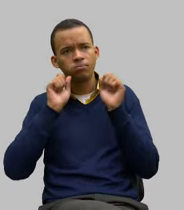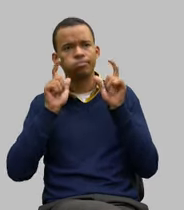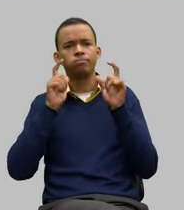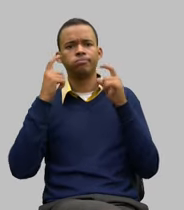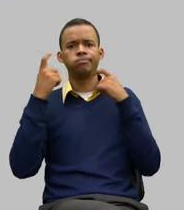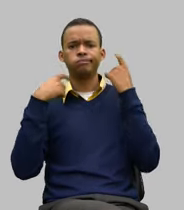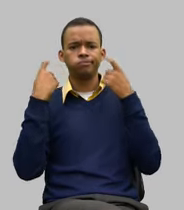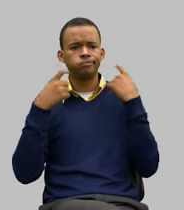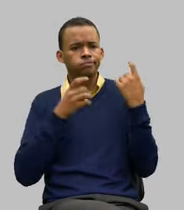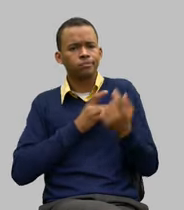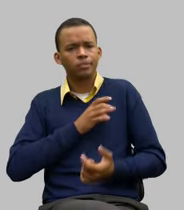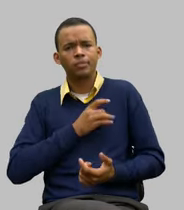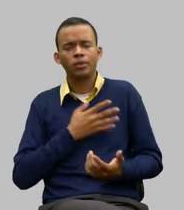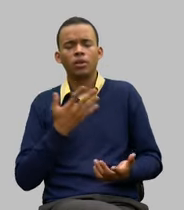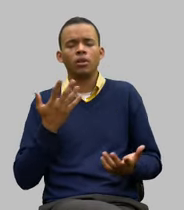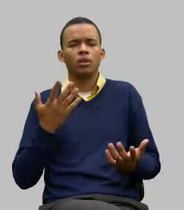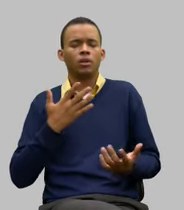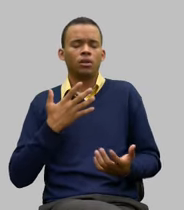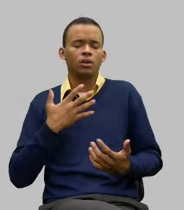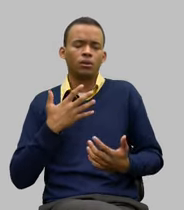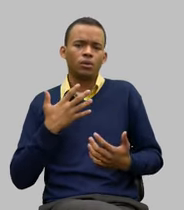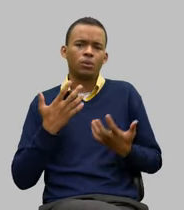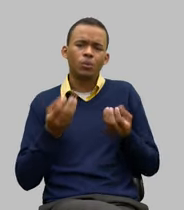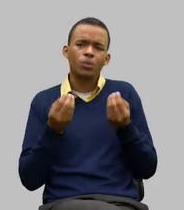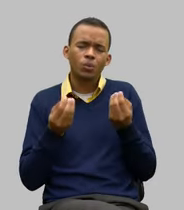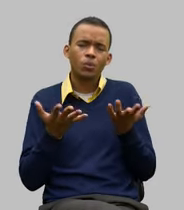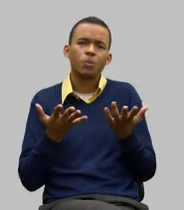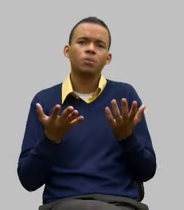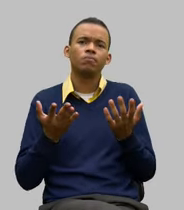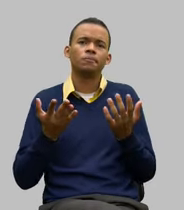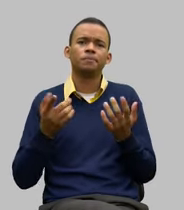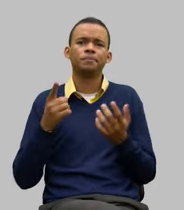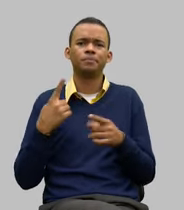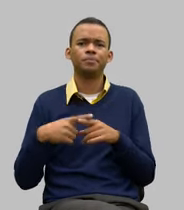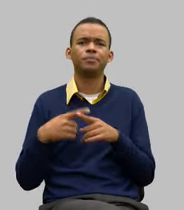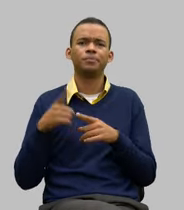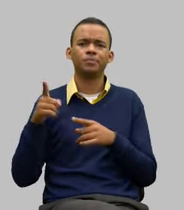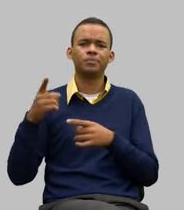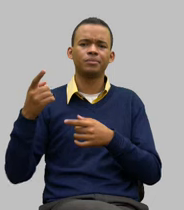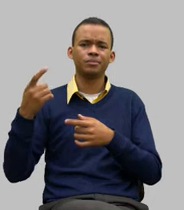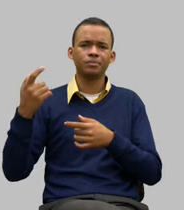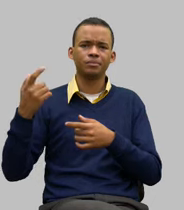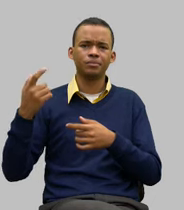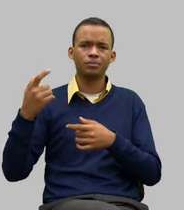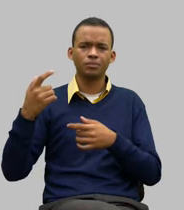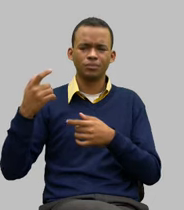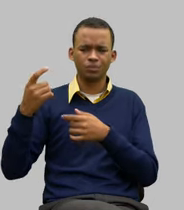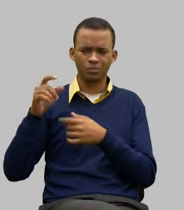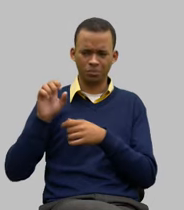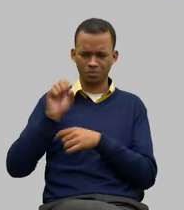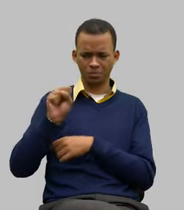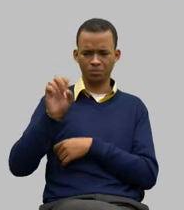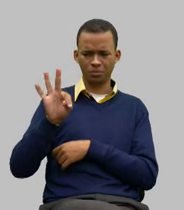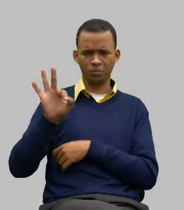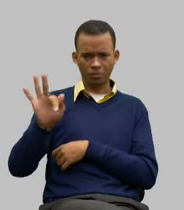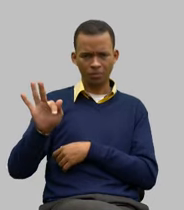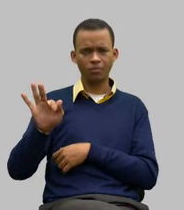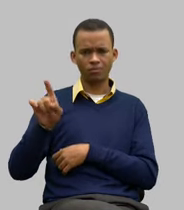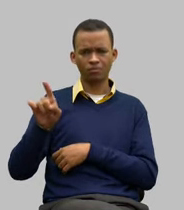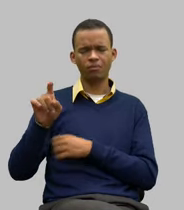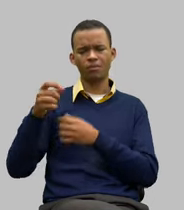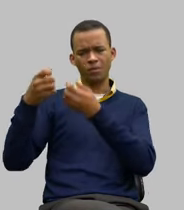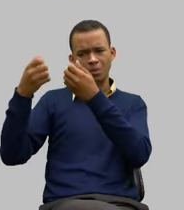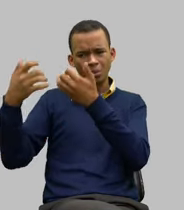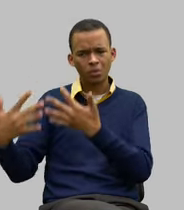revoltante quando diz quando diz não quando eh edita Esse ato aí do Supremo Tribunal Federal